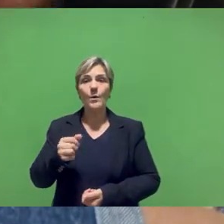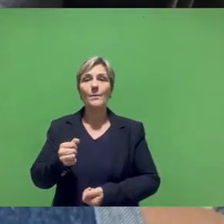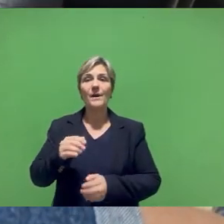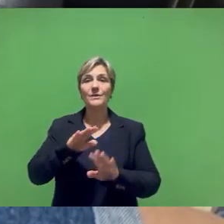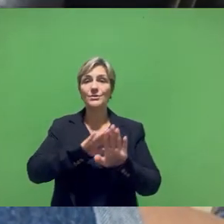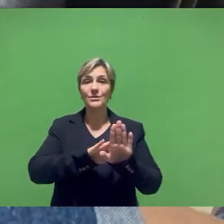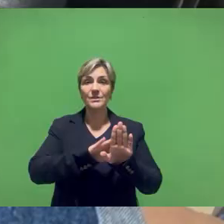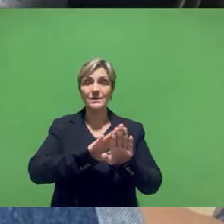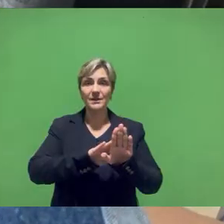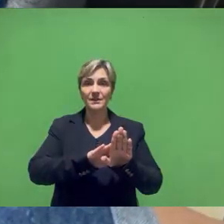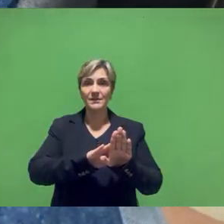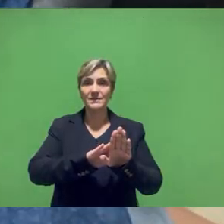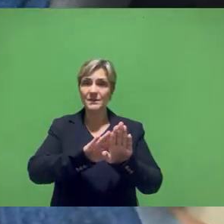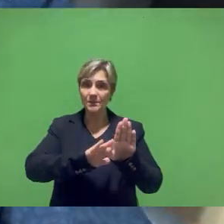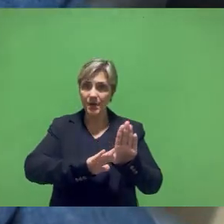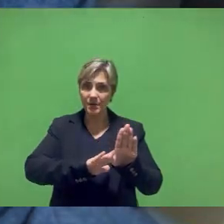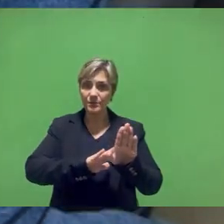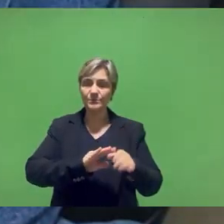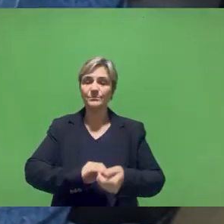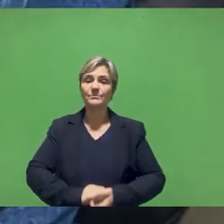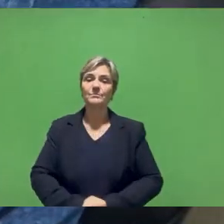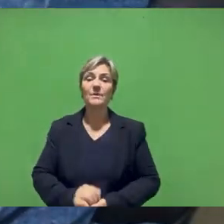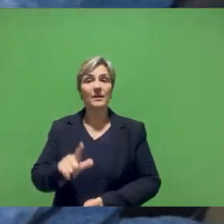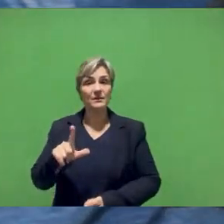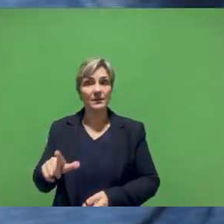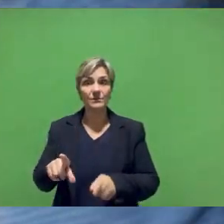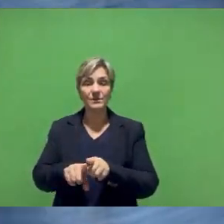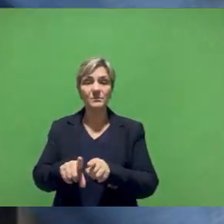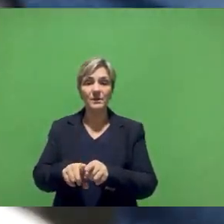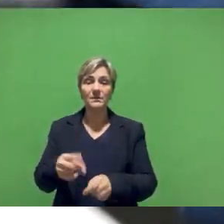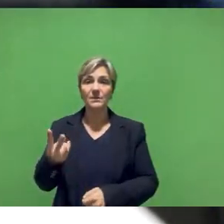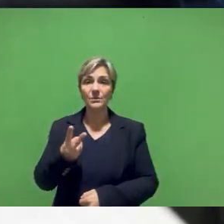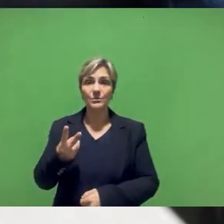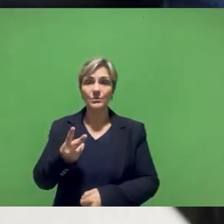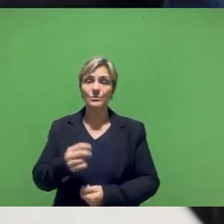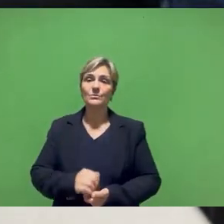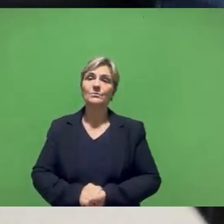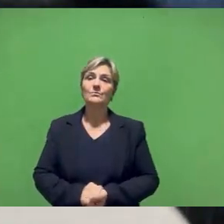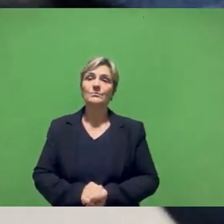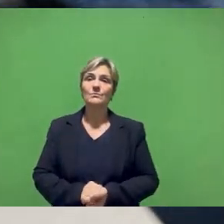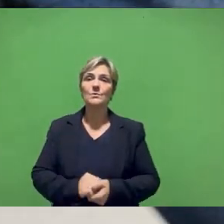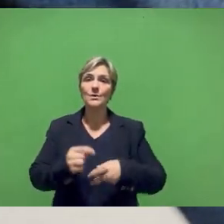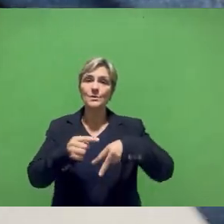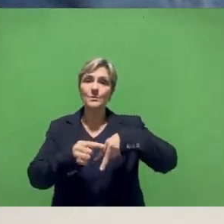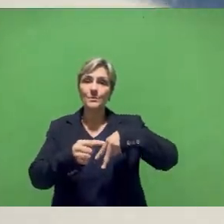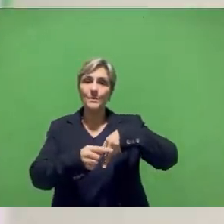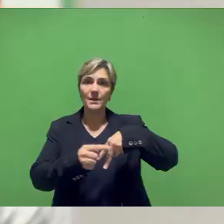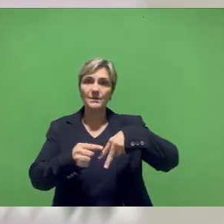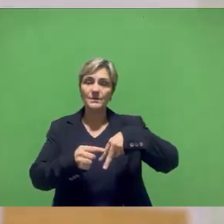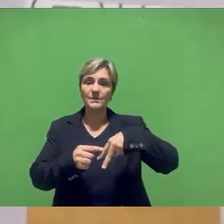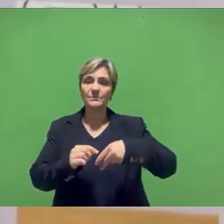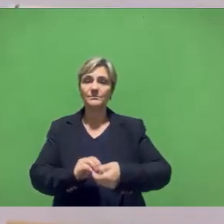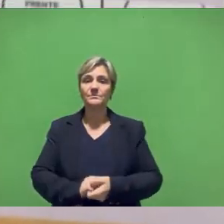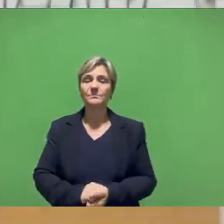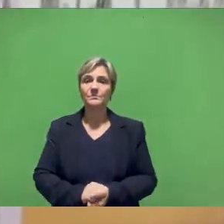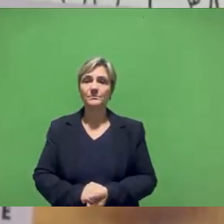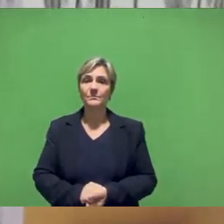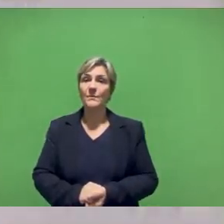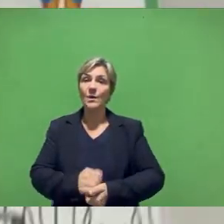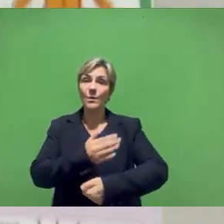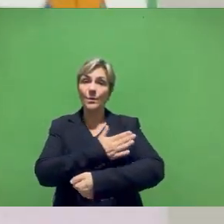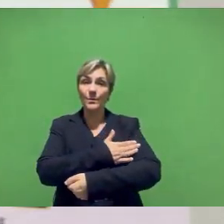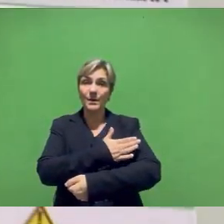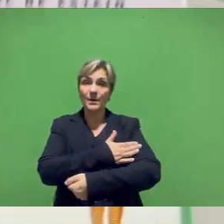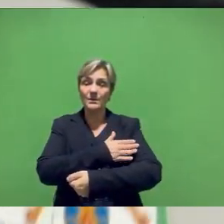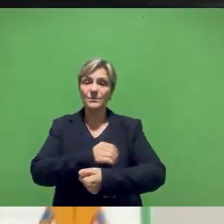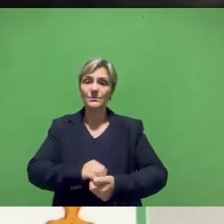parte abaixo, lateral também. Então, a gente tem 2 coxas para aplicar. O braço, a